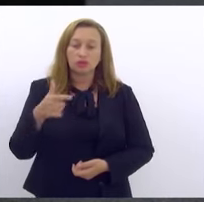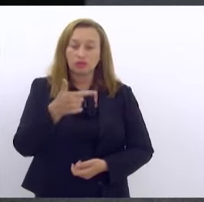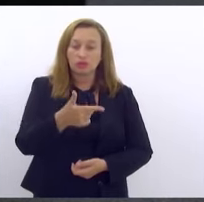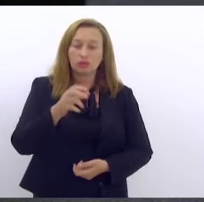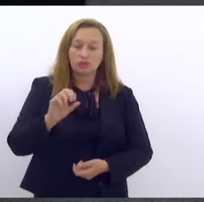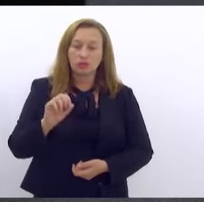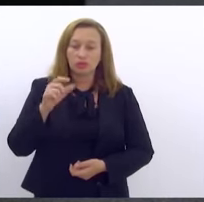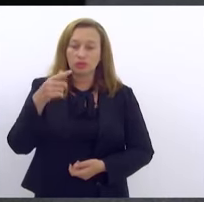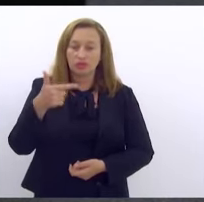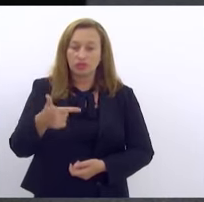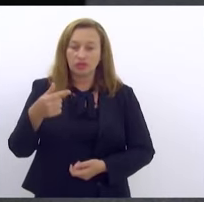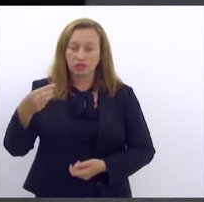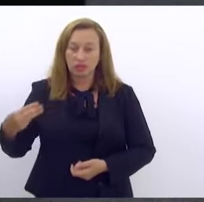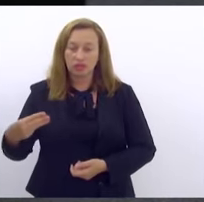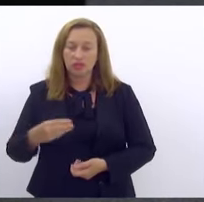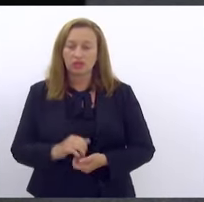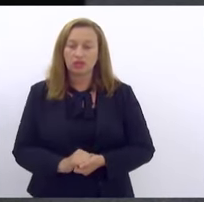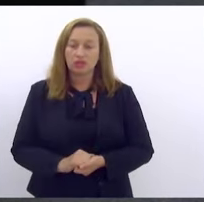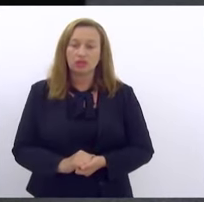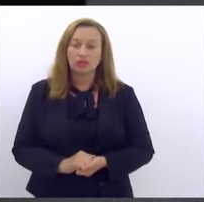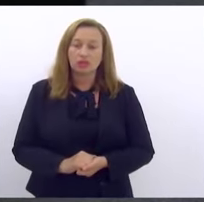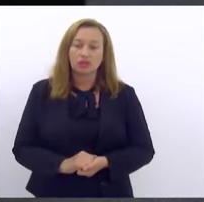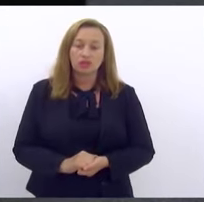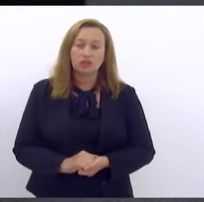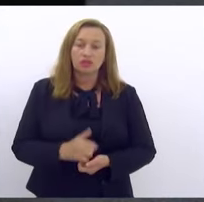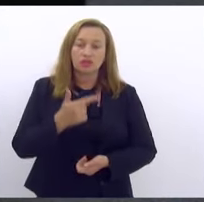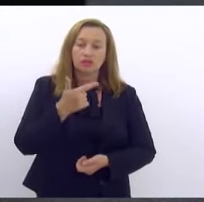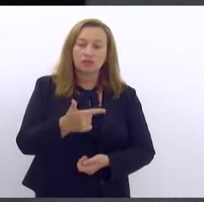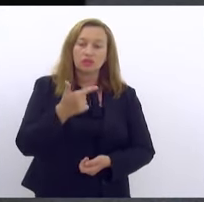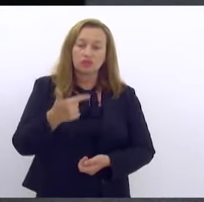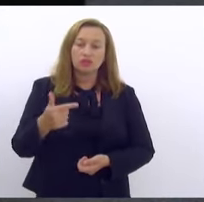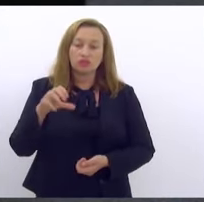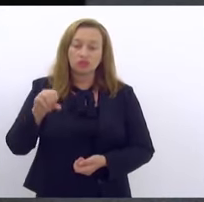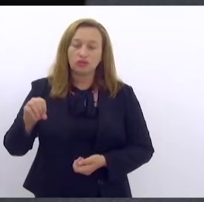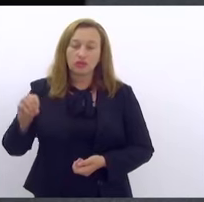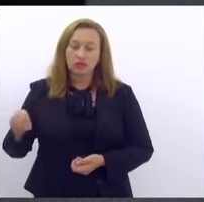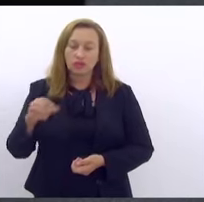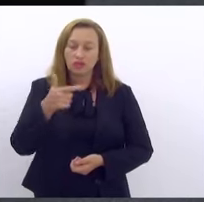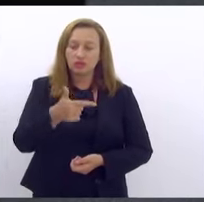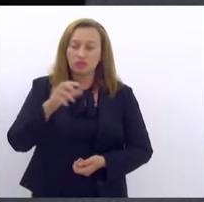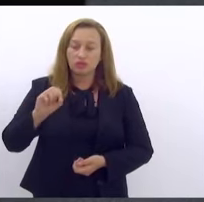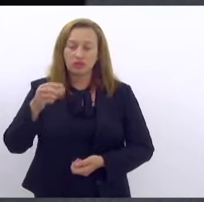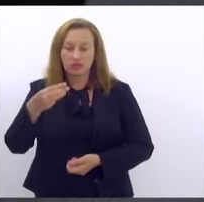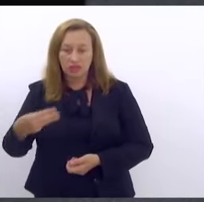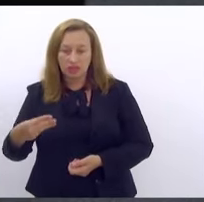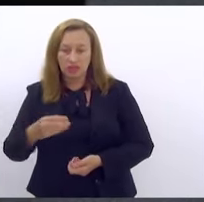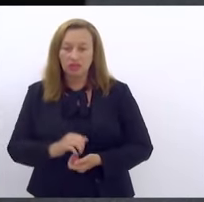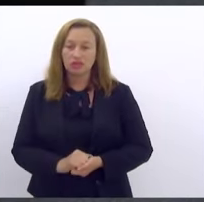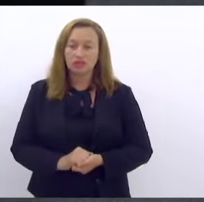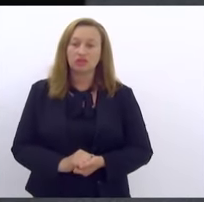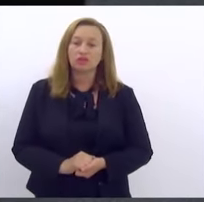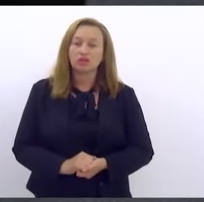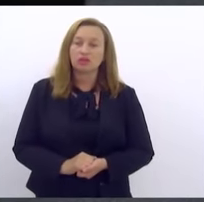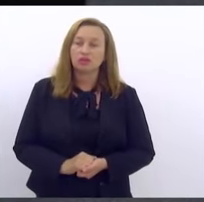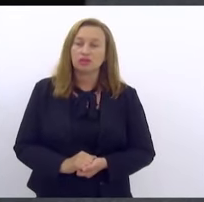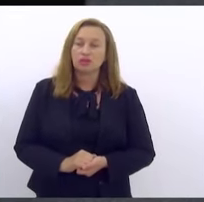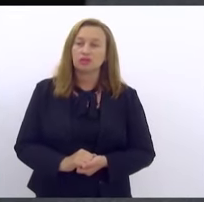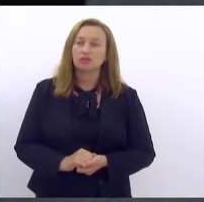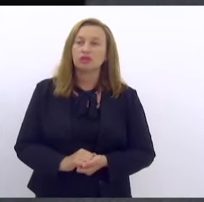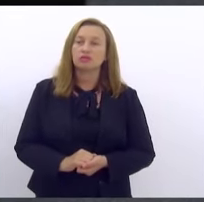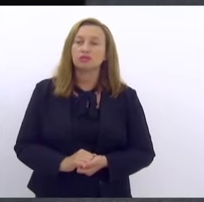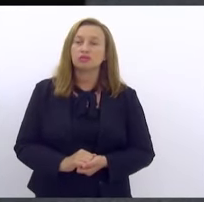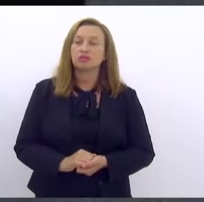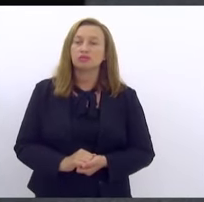2289/2023 e ao PL 2290/2023. Não obstante os esforços do relator